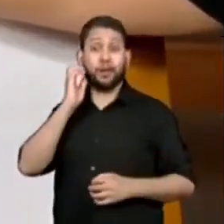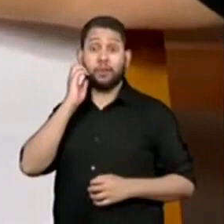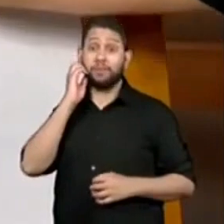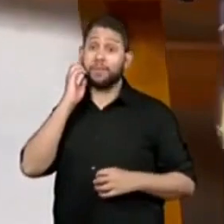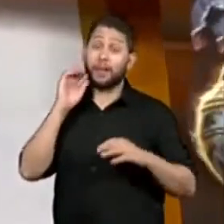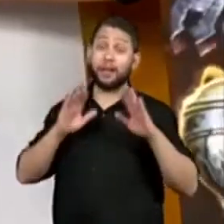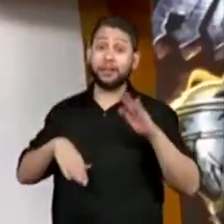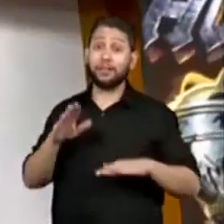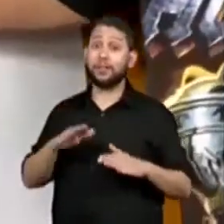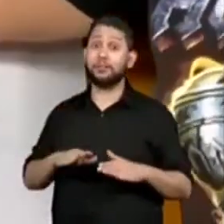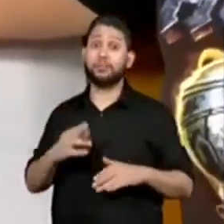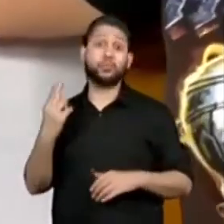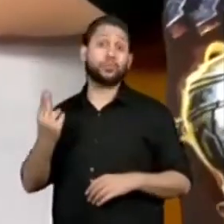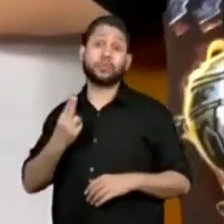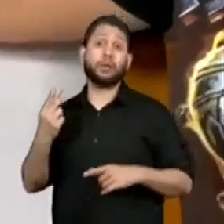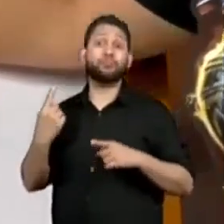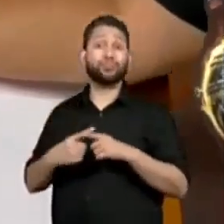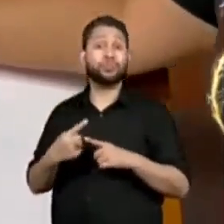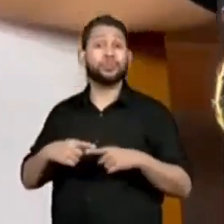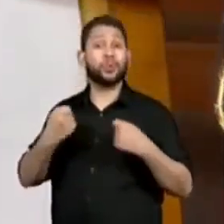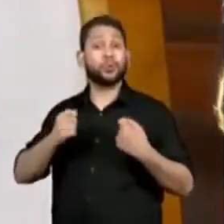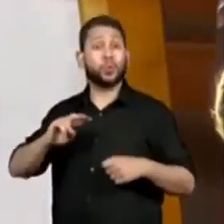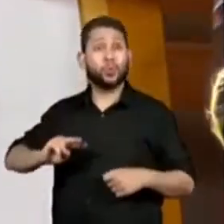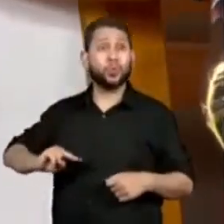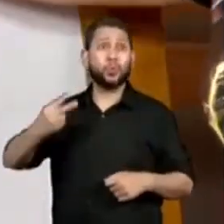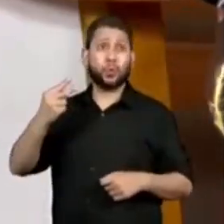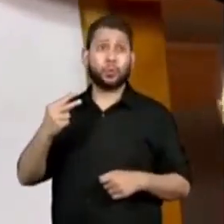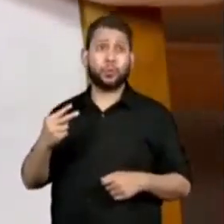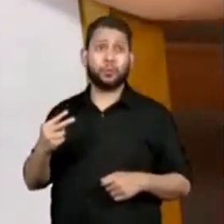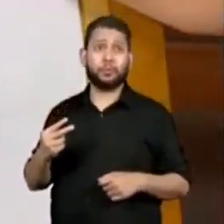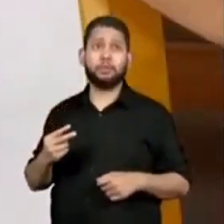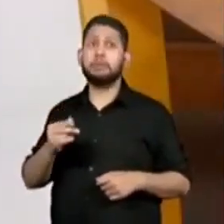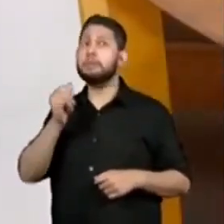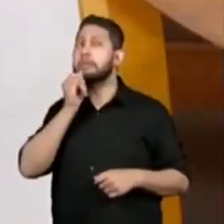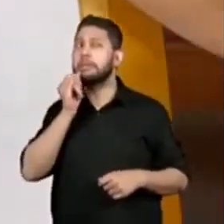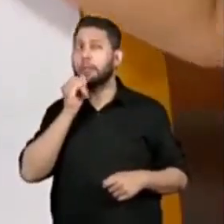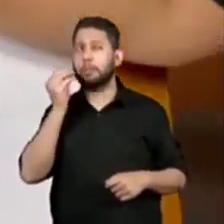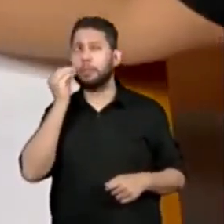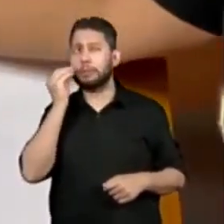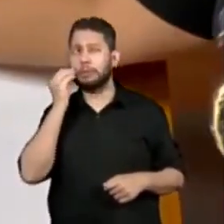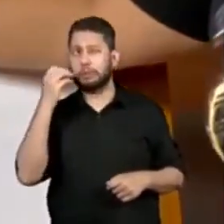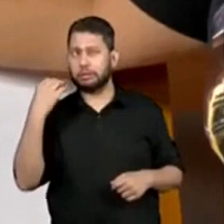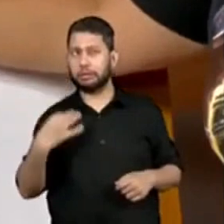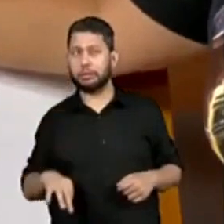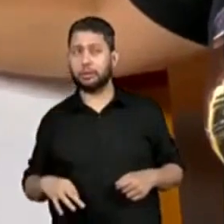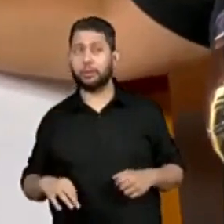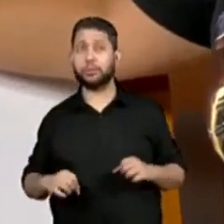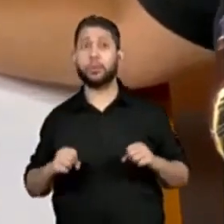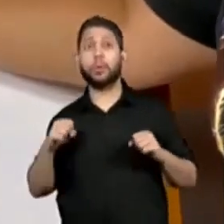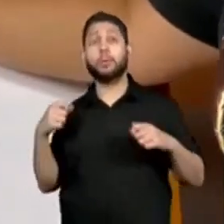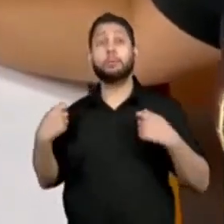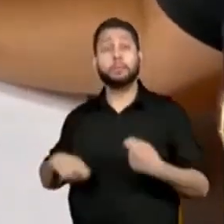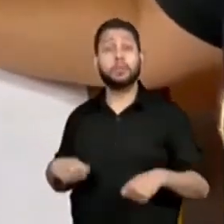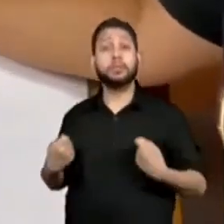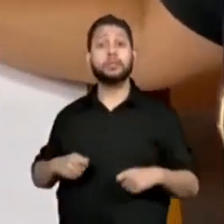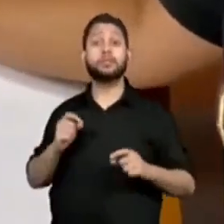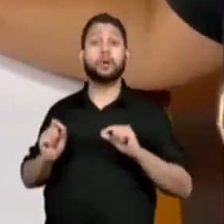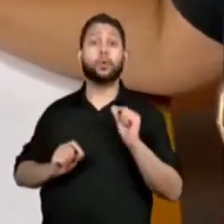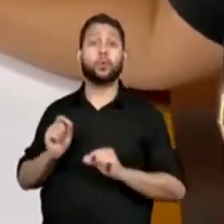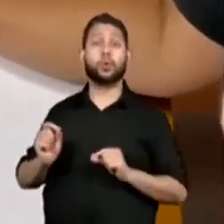essa divisão porque eu tenho que dobrar a quantidade então para fazer isso aqui dá certo é a partir